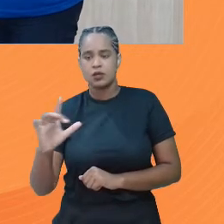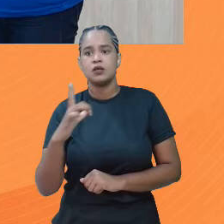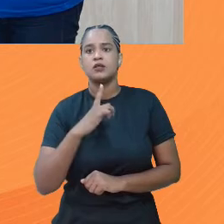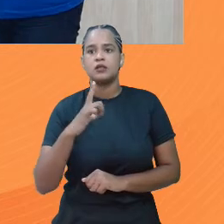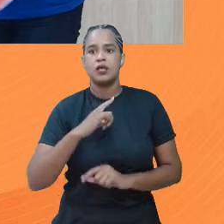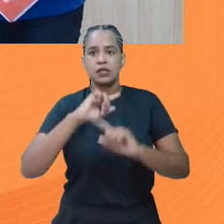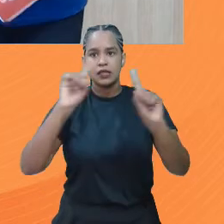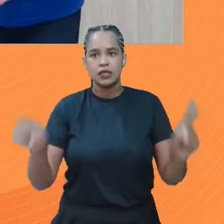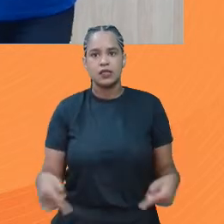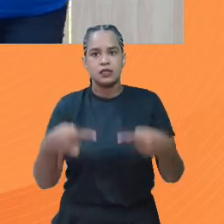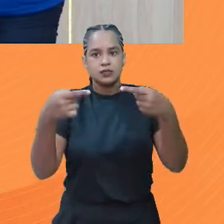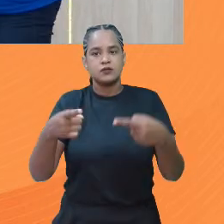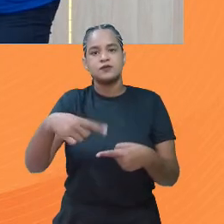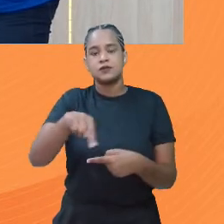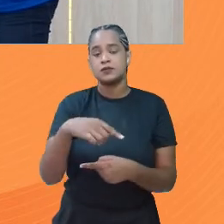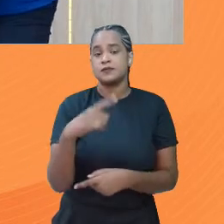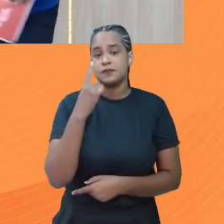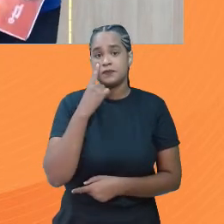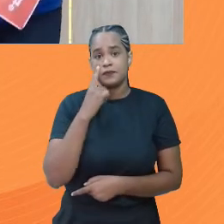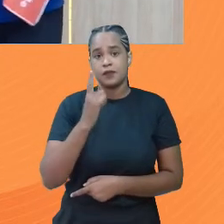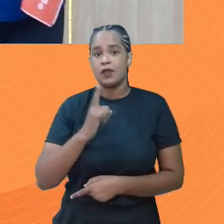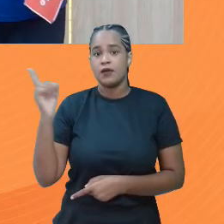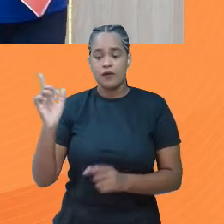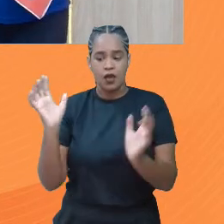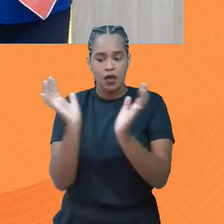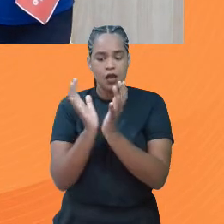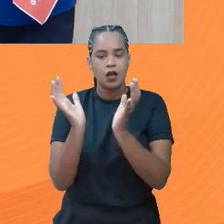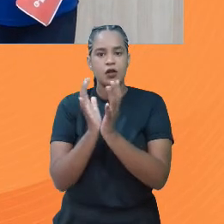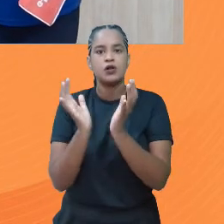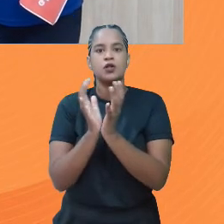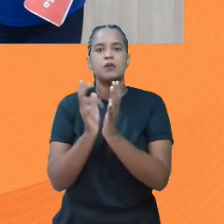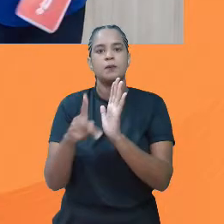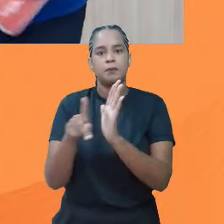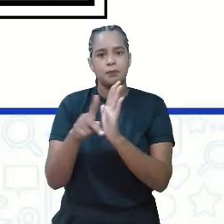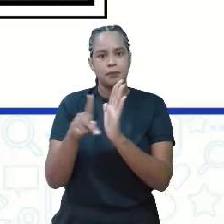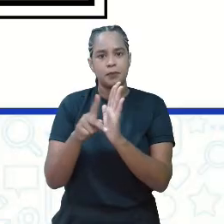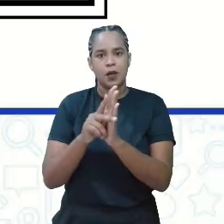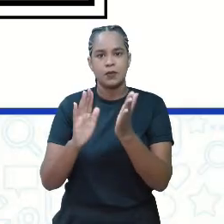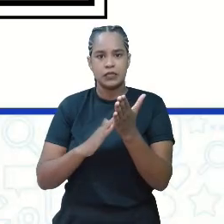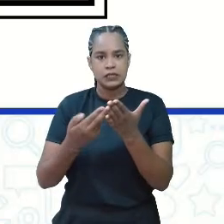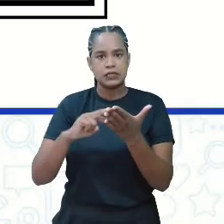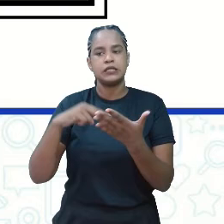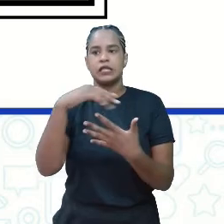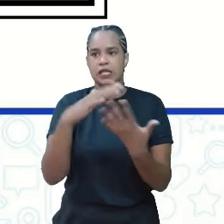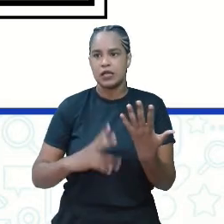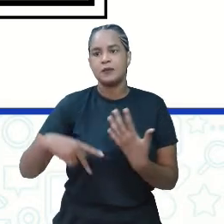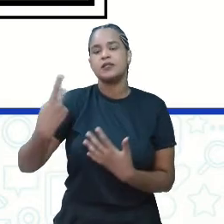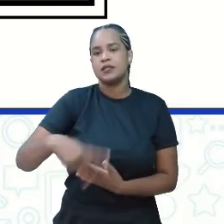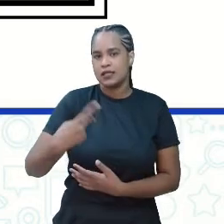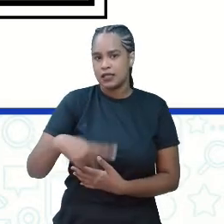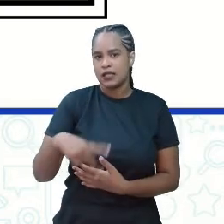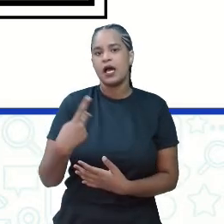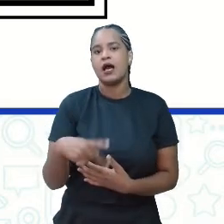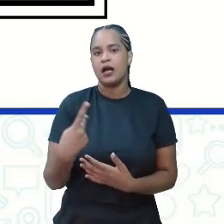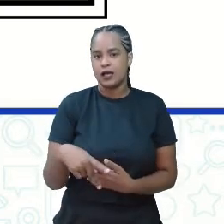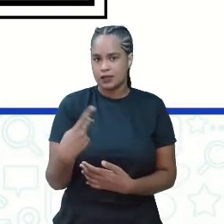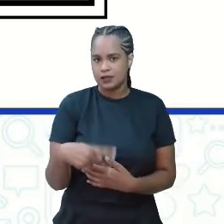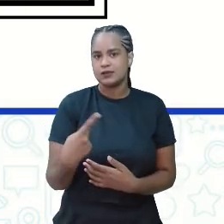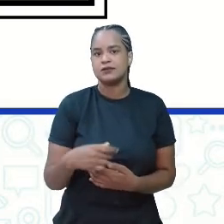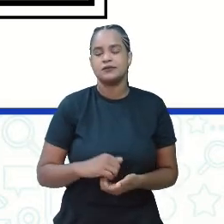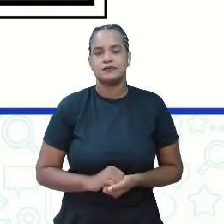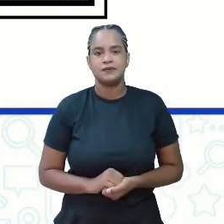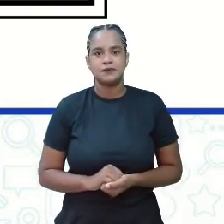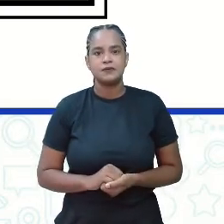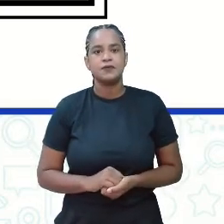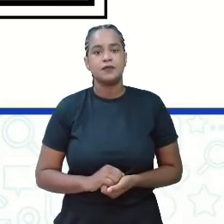grande desafio. Ah, pessoal, aqui está uma parte do nosso time, né? O nosso time aí, né, de intérpretes de